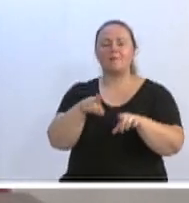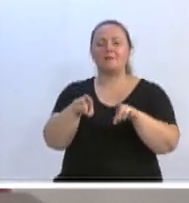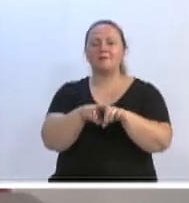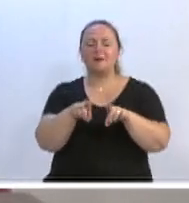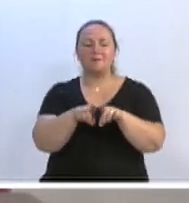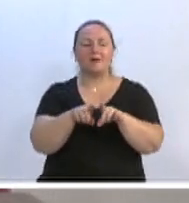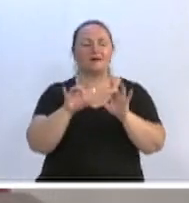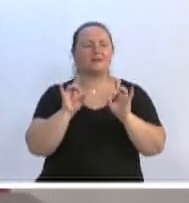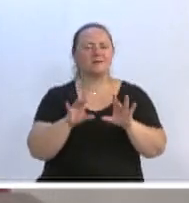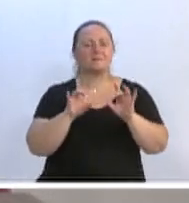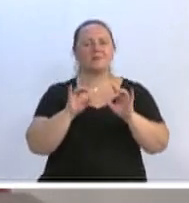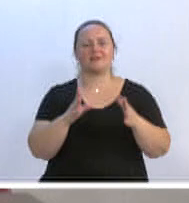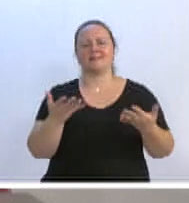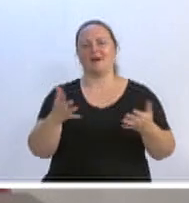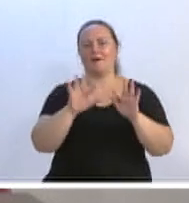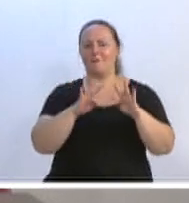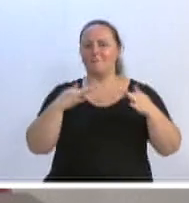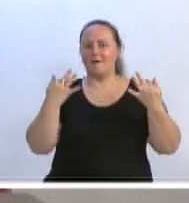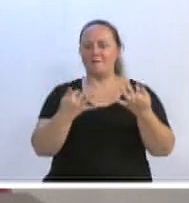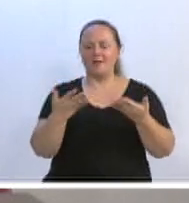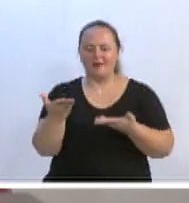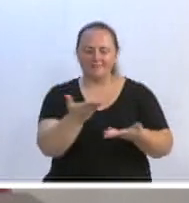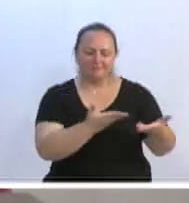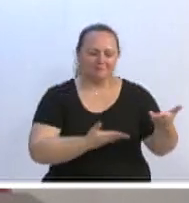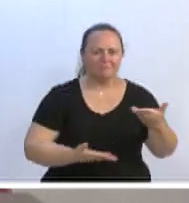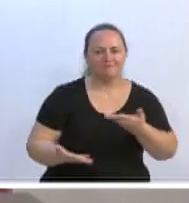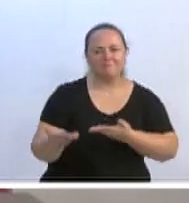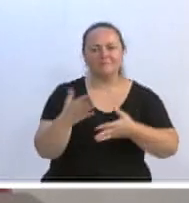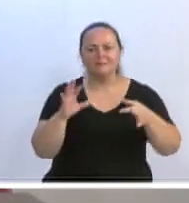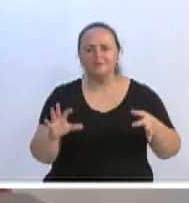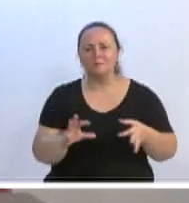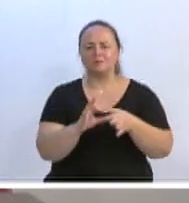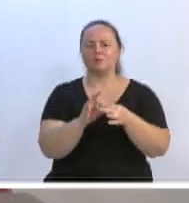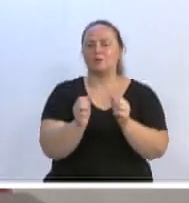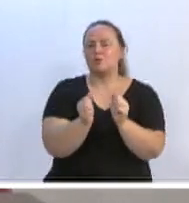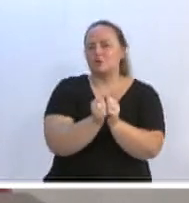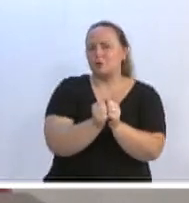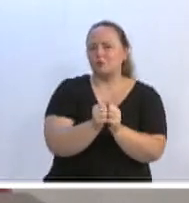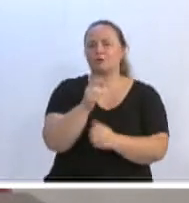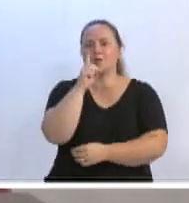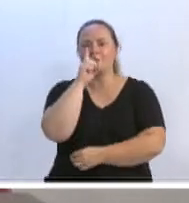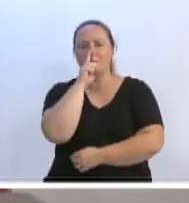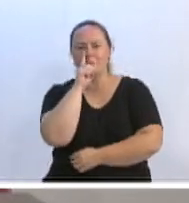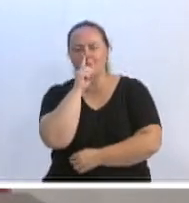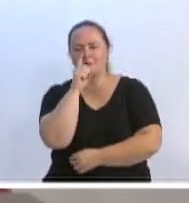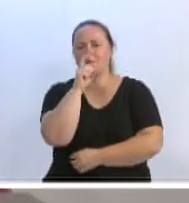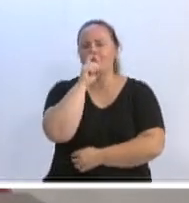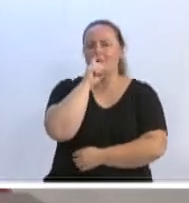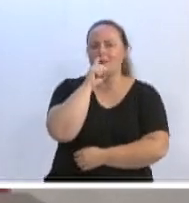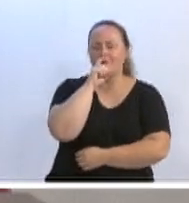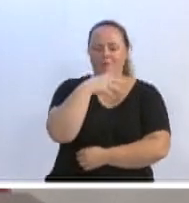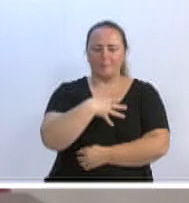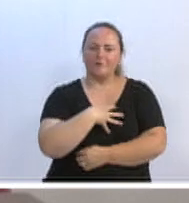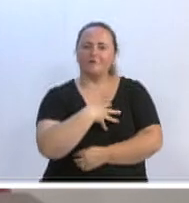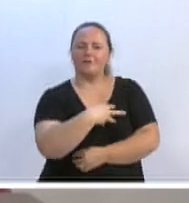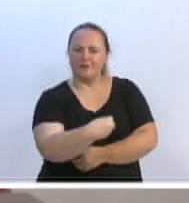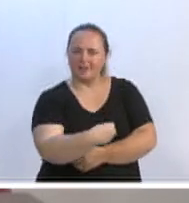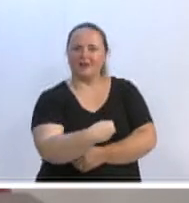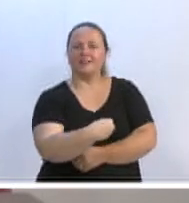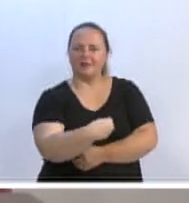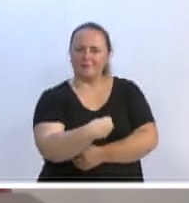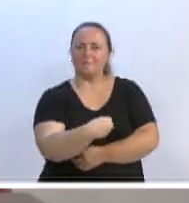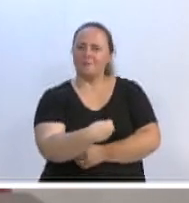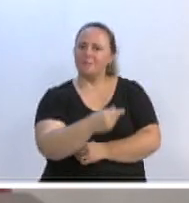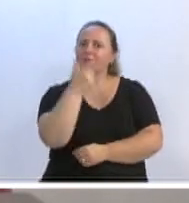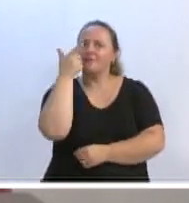especiais em que a família ali reunida, o pai, a mãe, juntamente com os filhos,